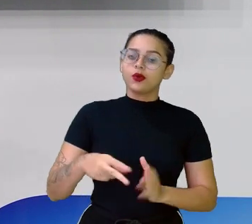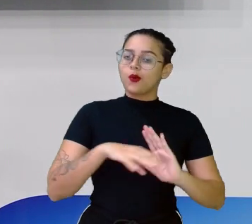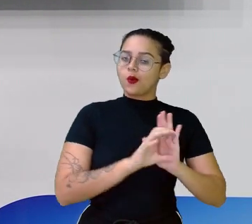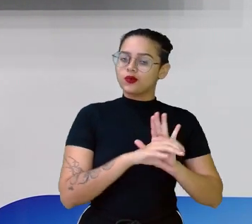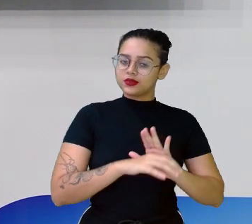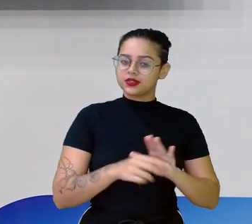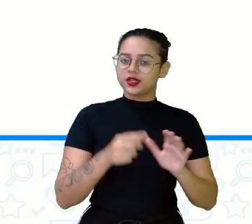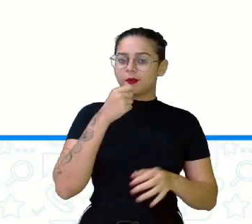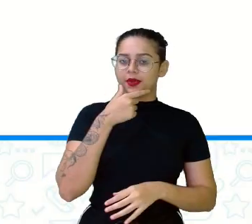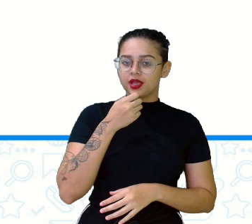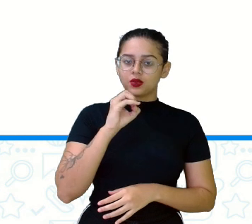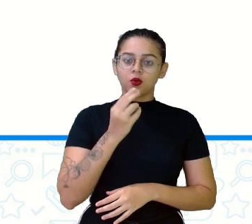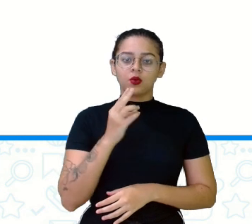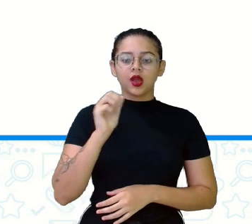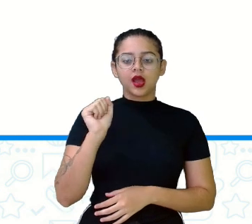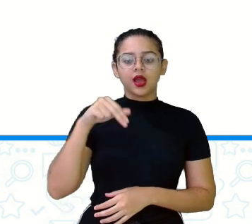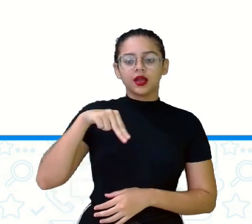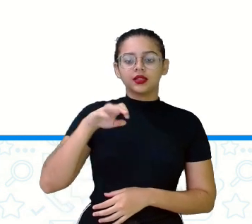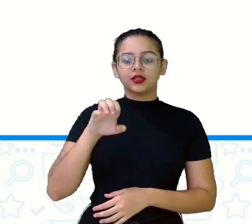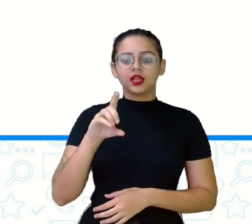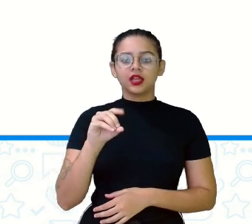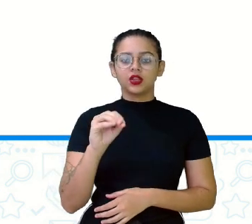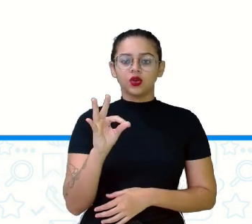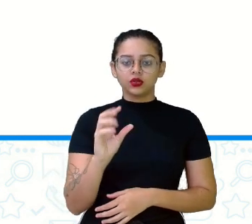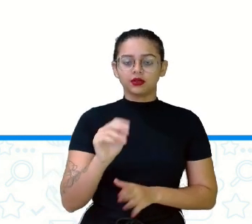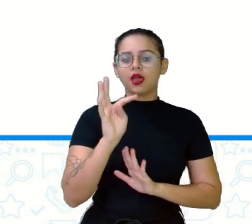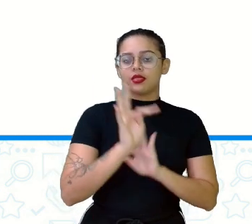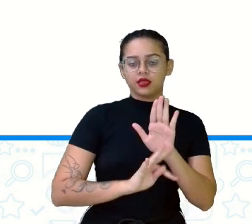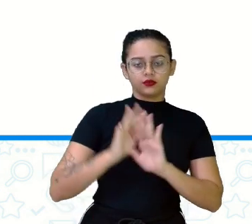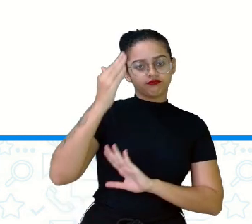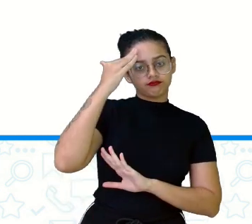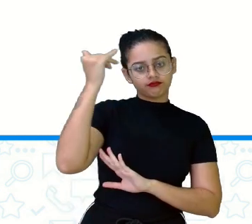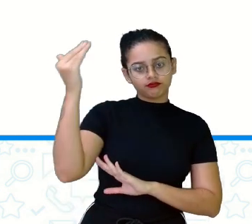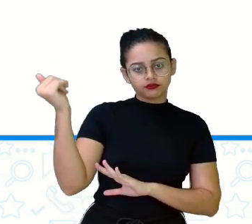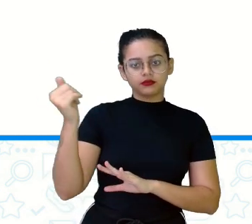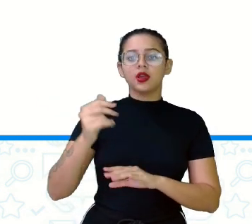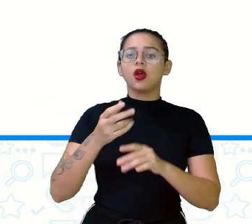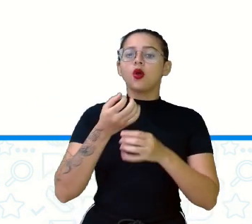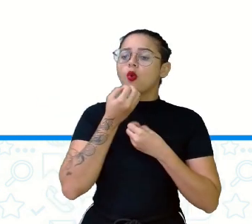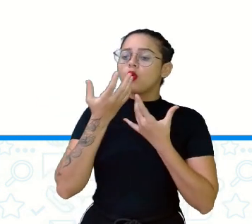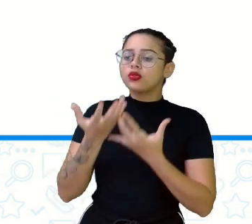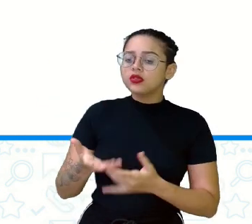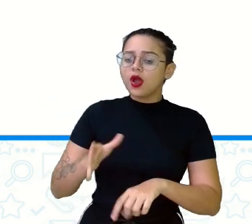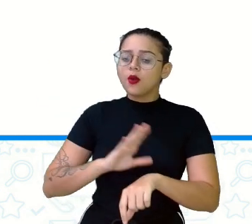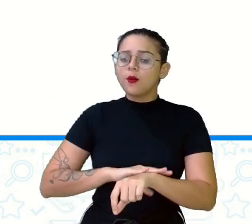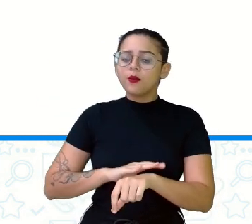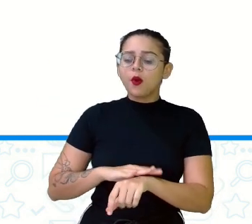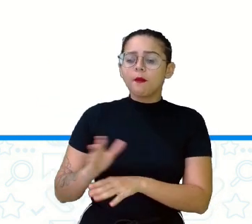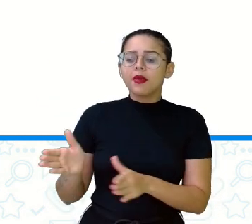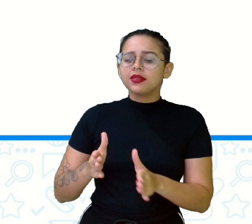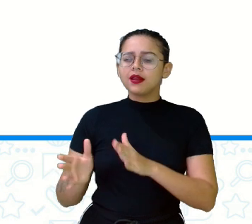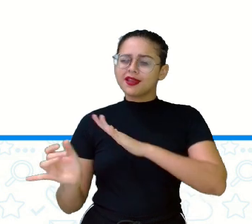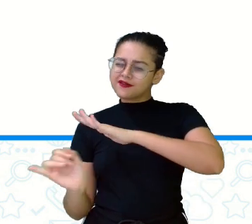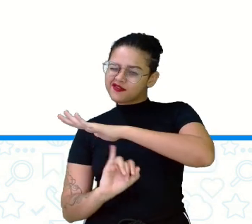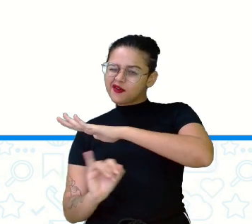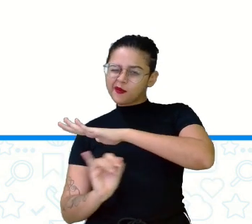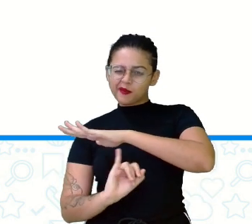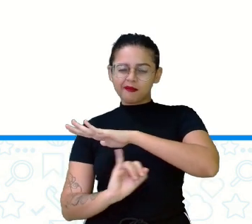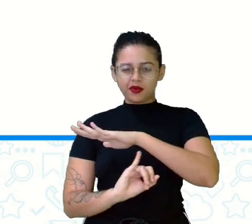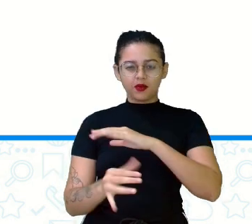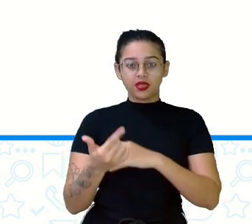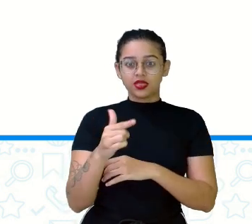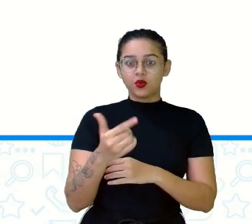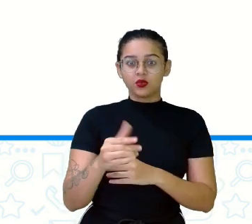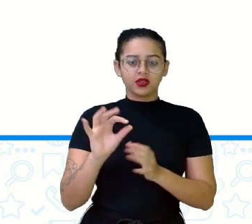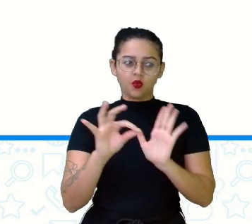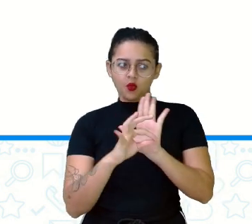de piada ou anedota, são textos populares que vão sendo contados em ambiente informal e que normalmente não possuem